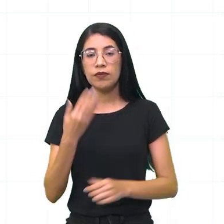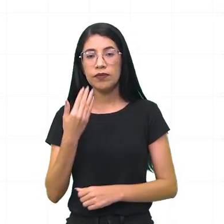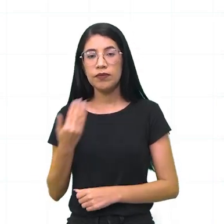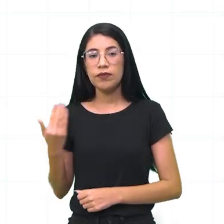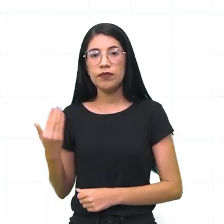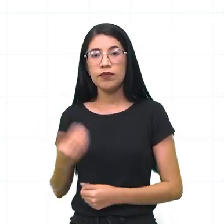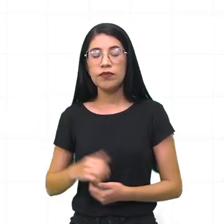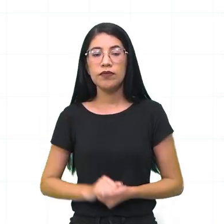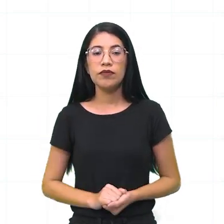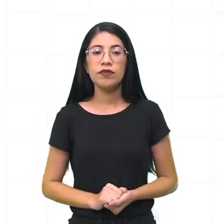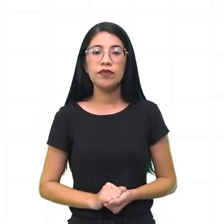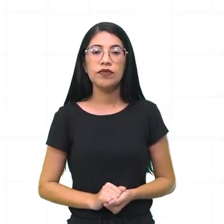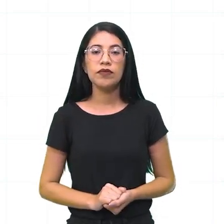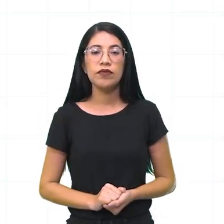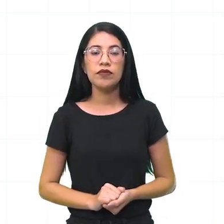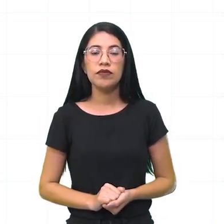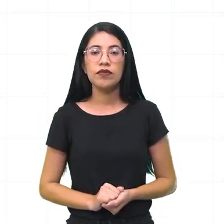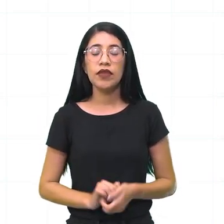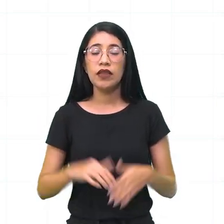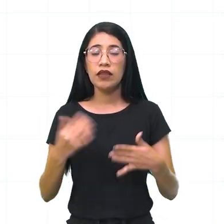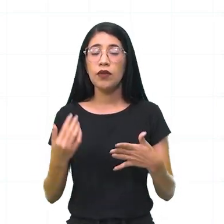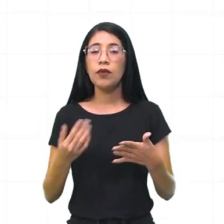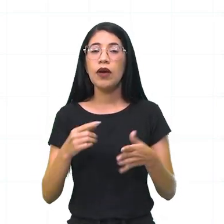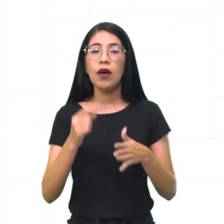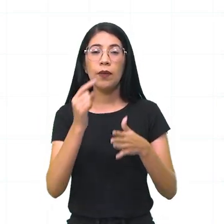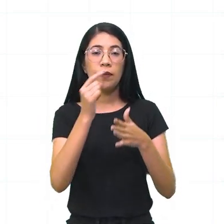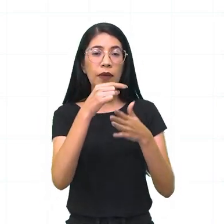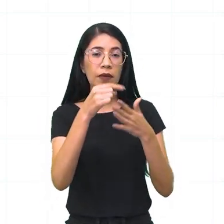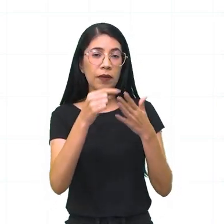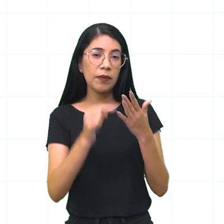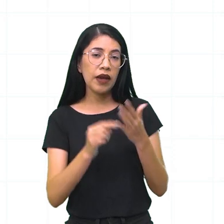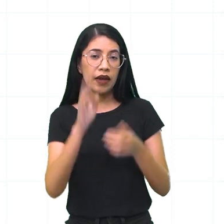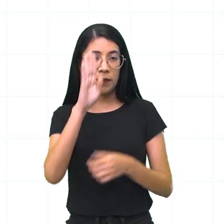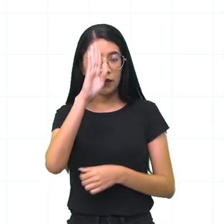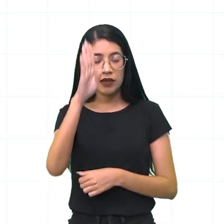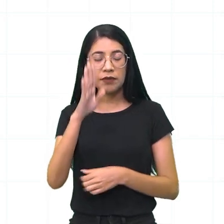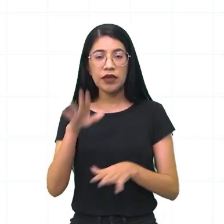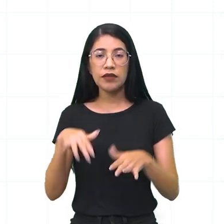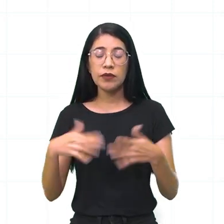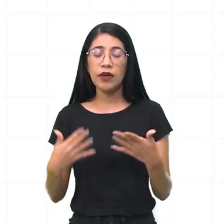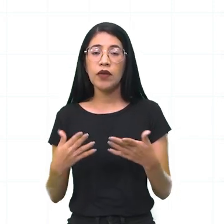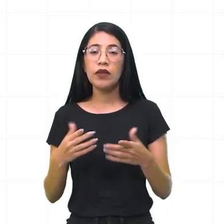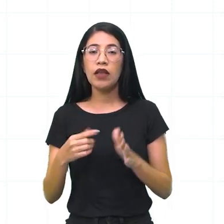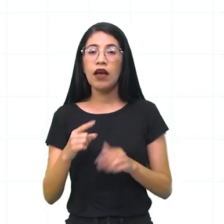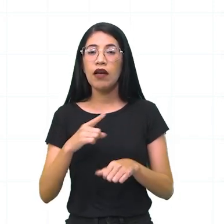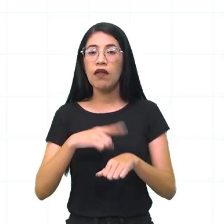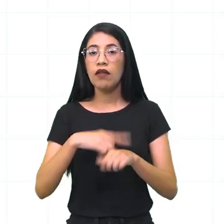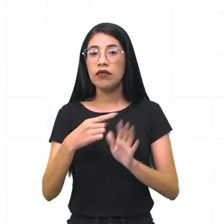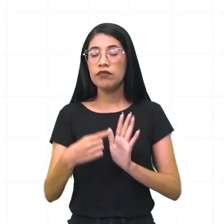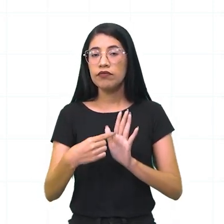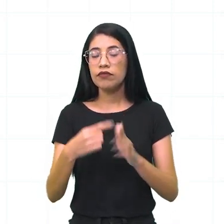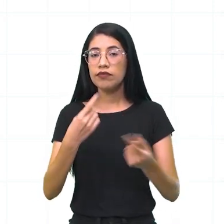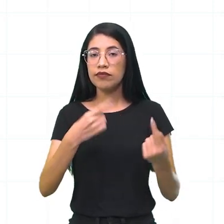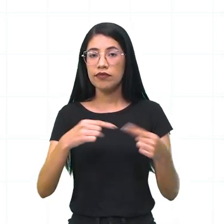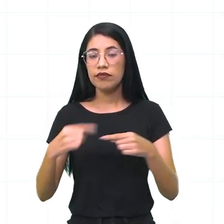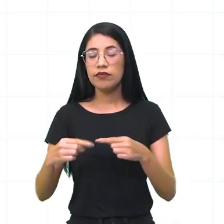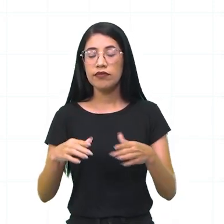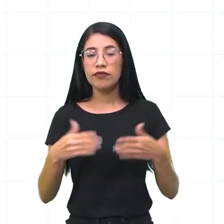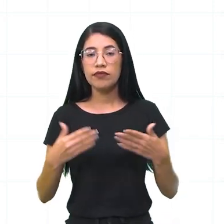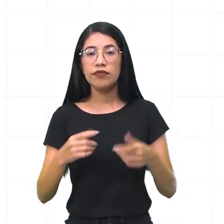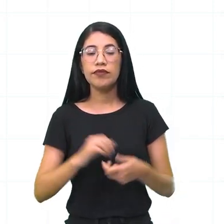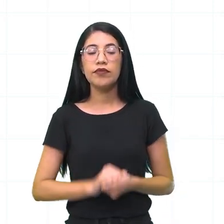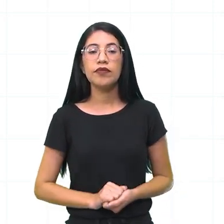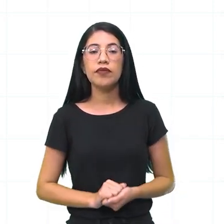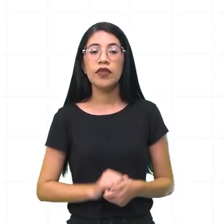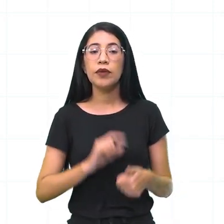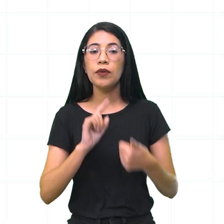só, quais são então aí os principais elementos, né, quando nós estamos na apresentação de um debate? Primeiro,